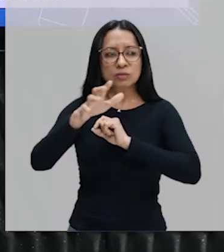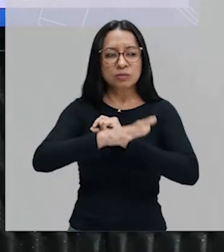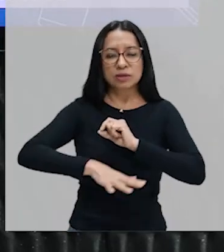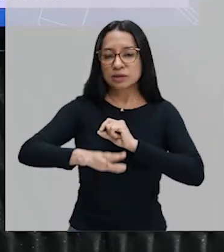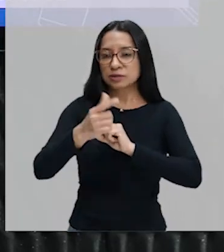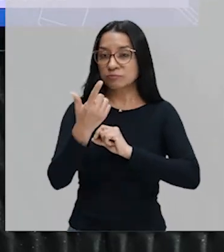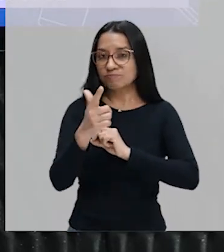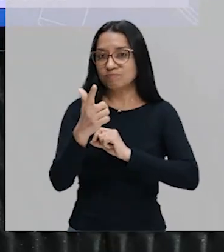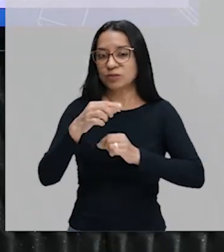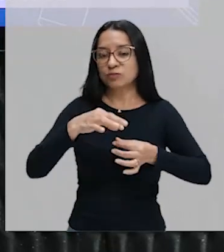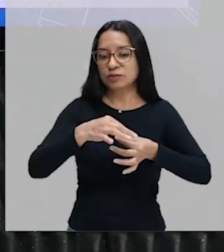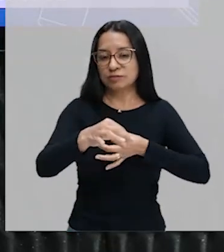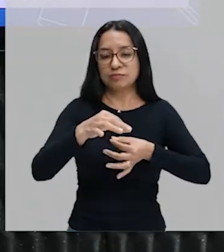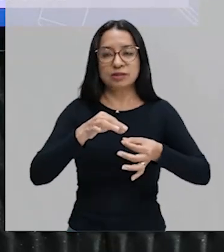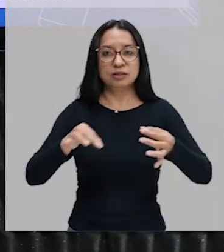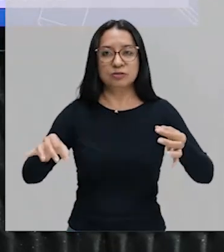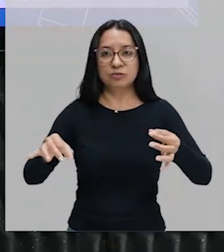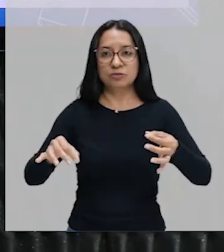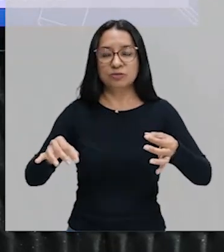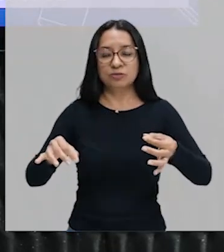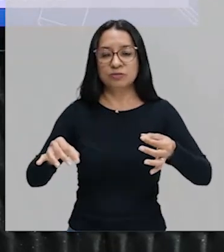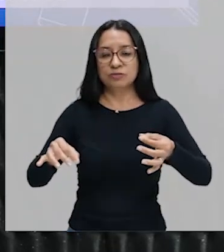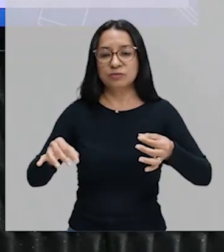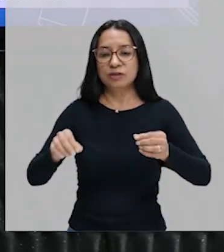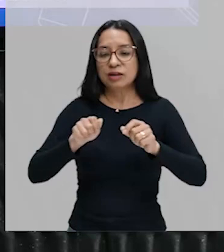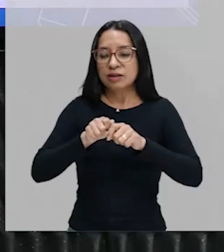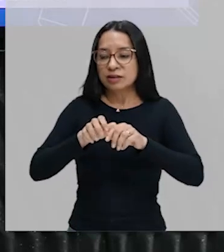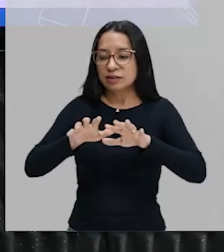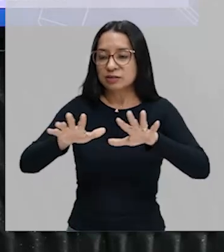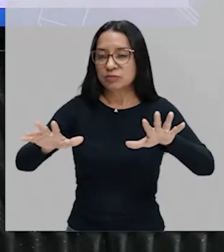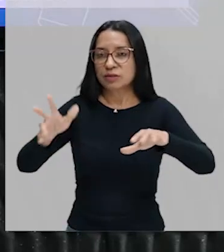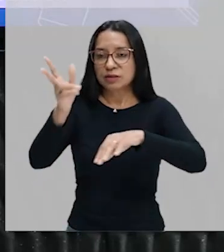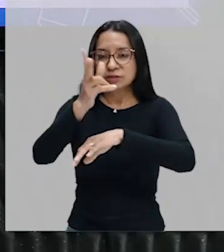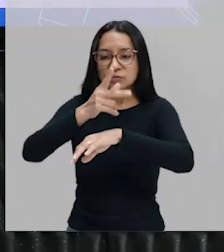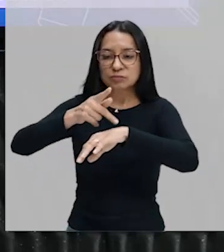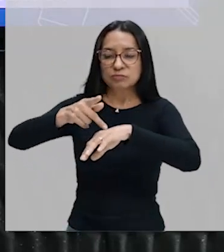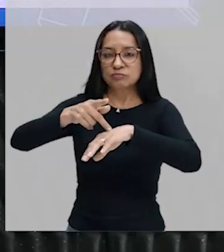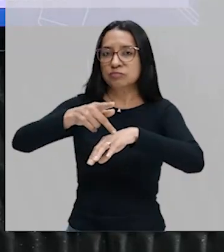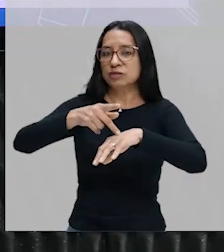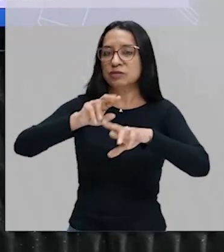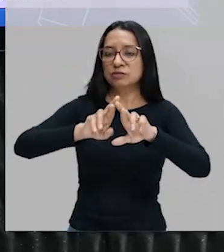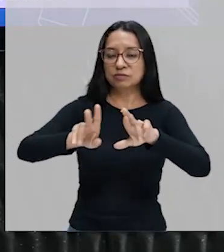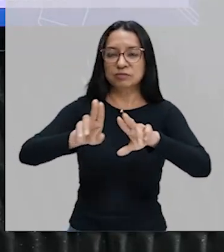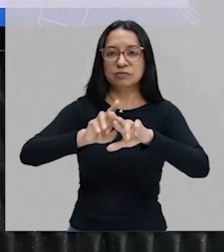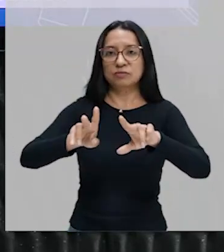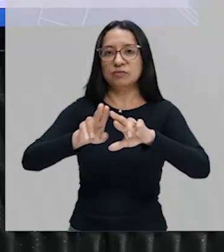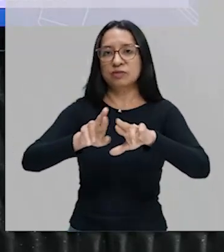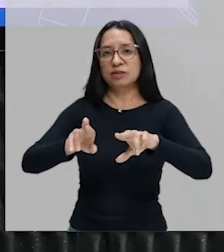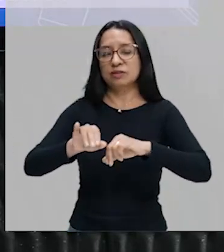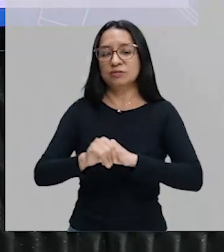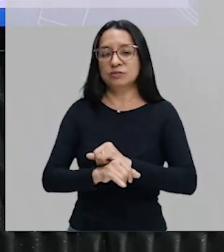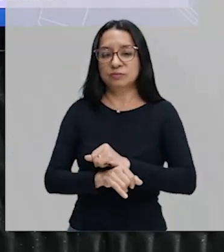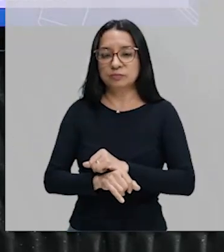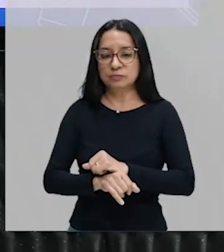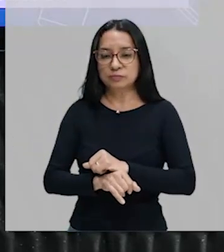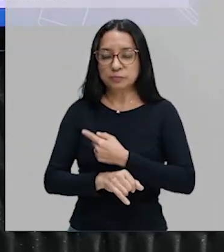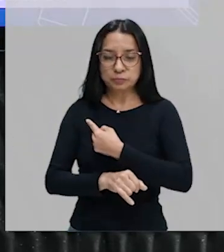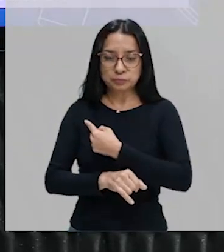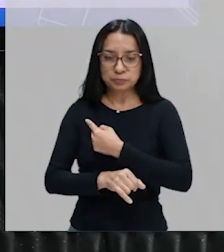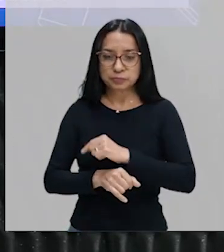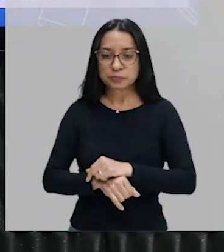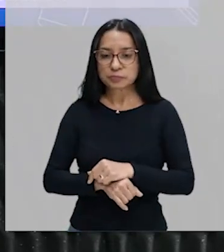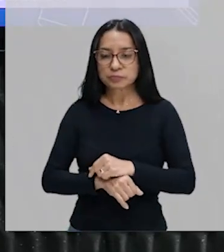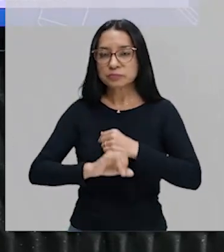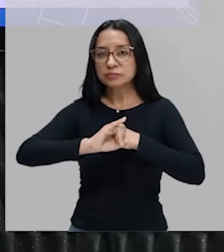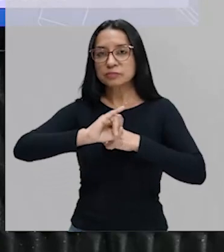Eles se identificam, eles vão estar espalhados por países como a Turquia, tá? Como a Síria, como o Irã, como o Iraque.